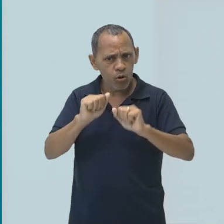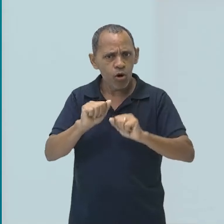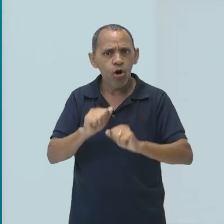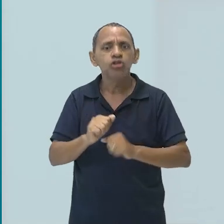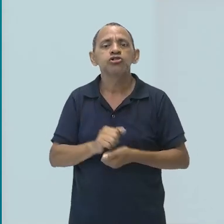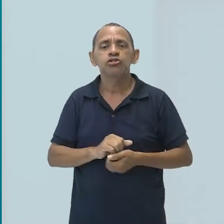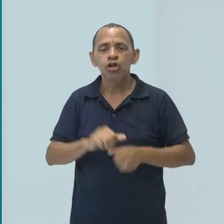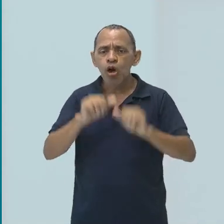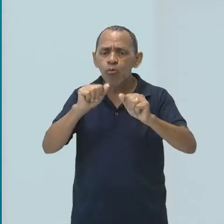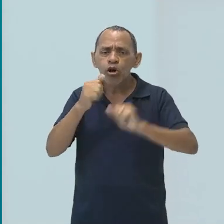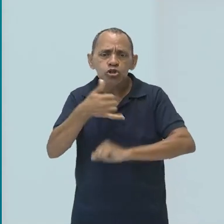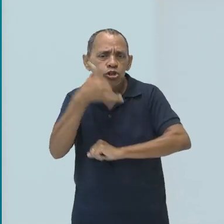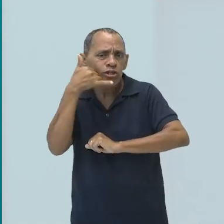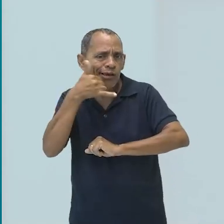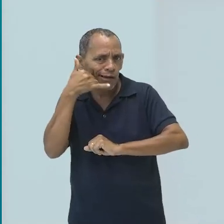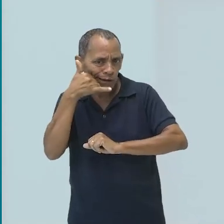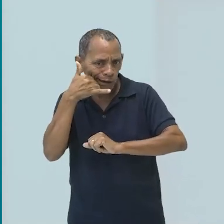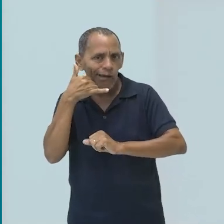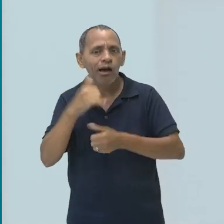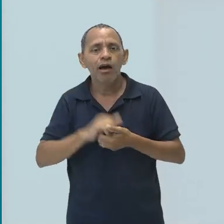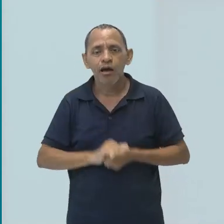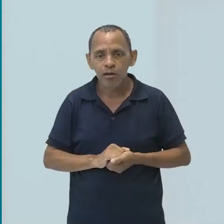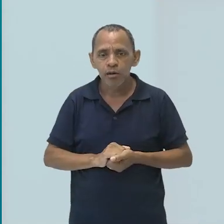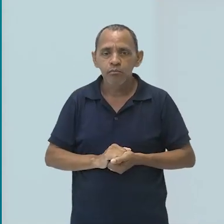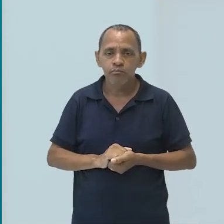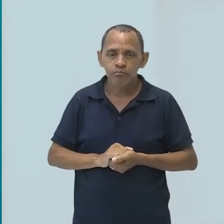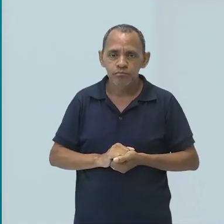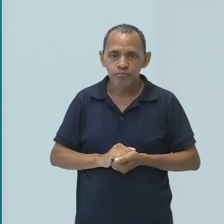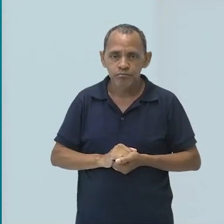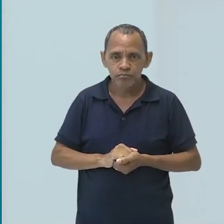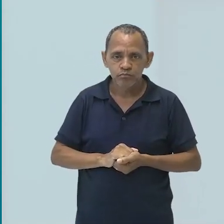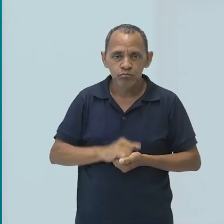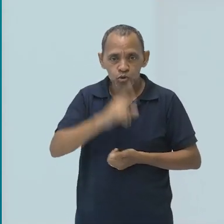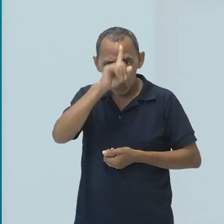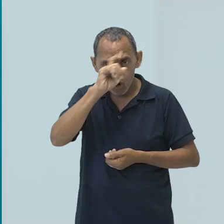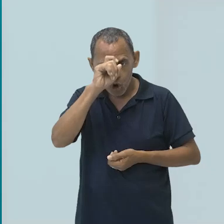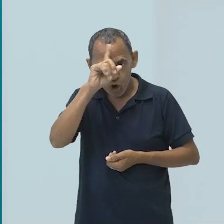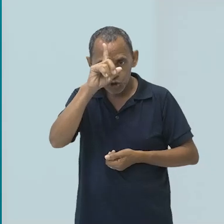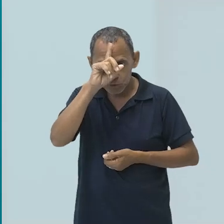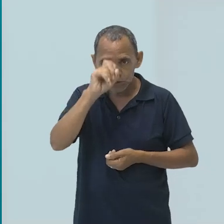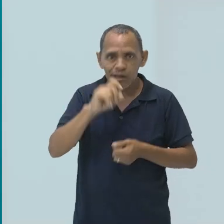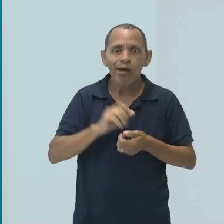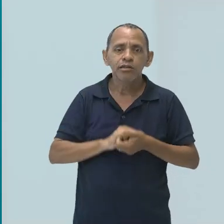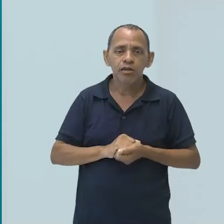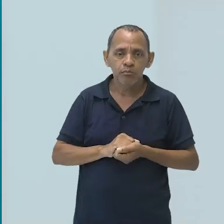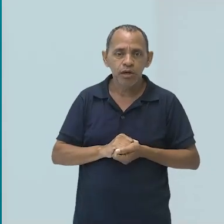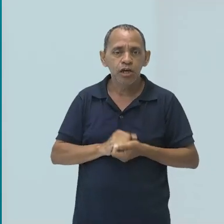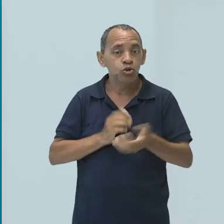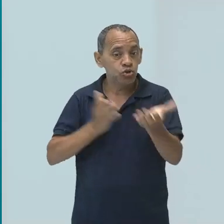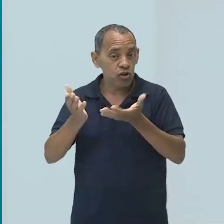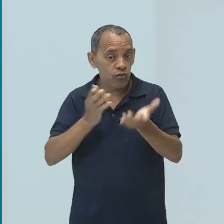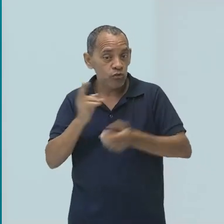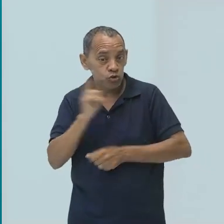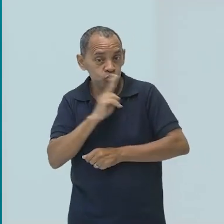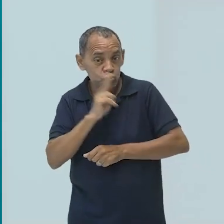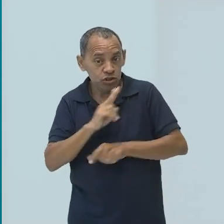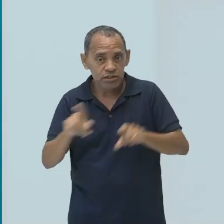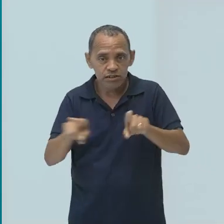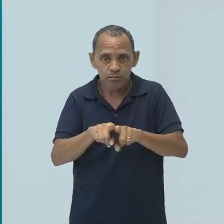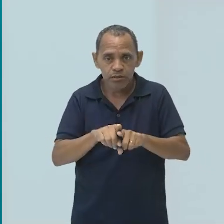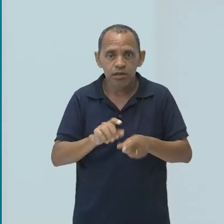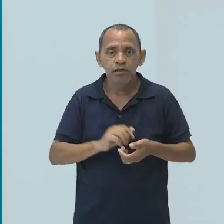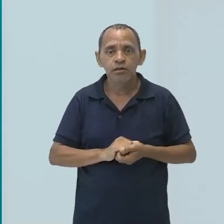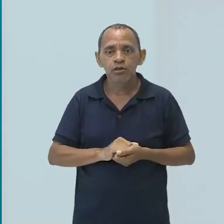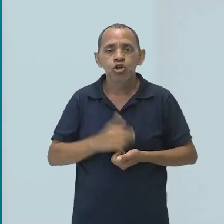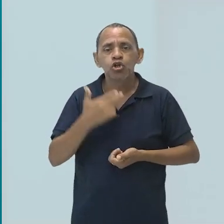emergência, para notificar que aquela situação aconteceu e eles virem prestar socorro, mas você não pode de maneira nenhuma ver a coisa